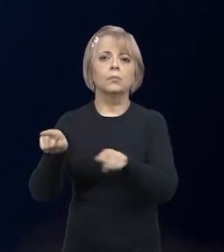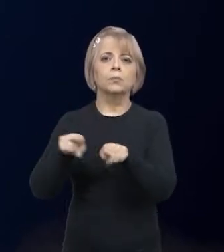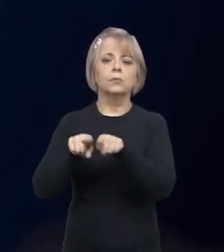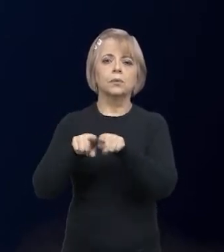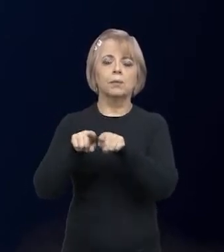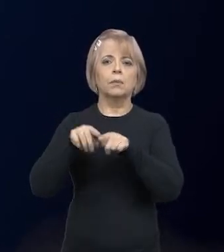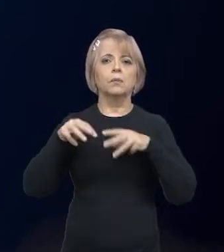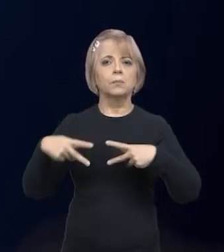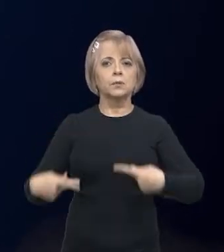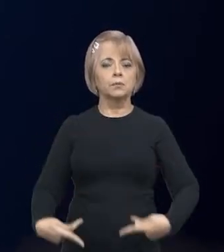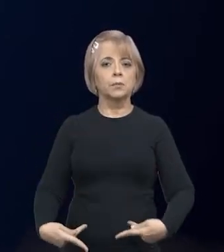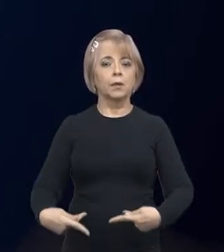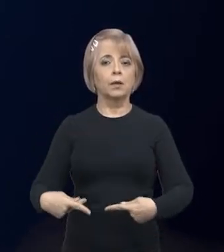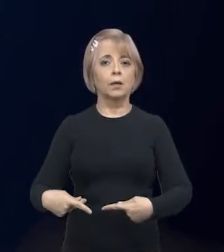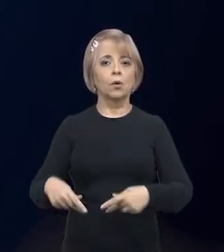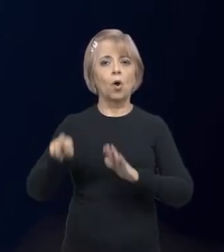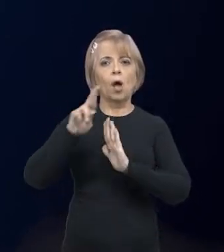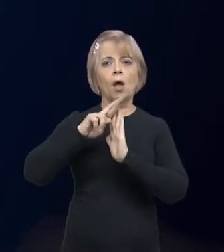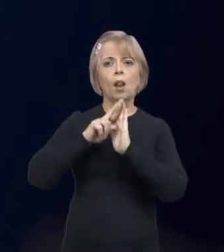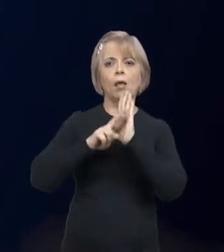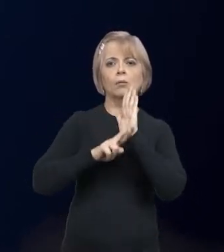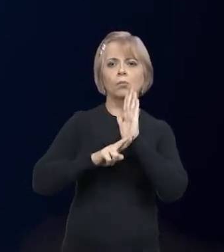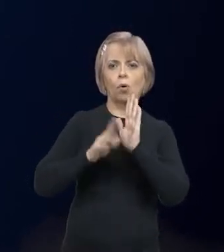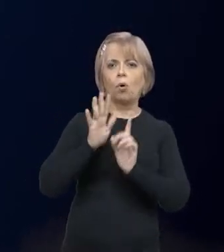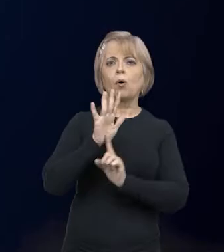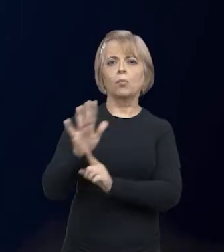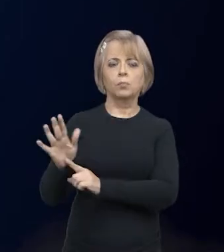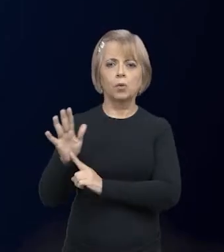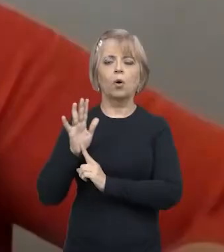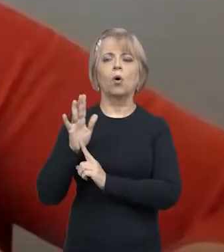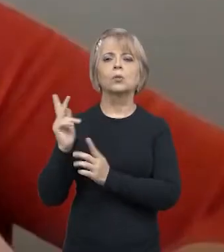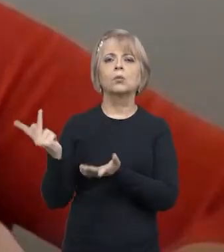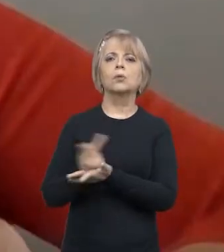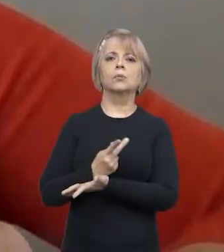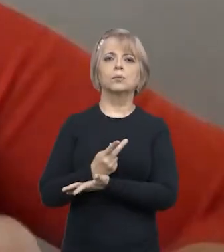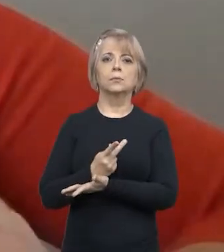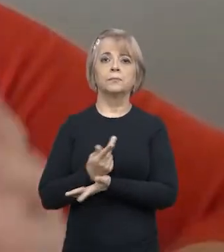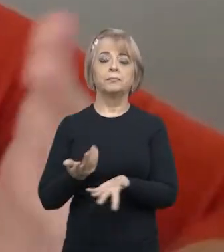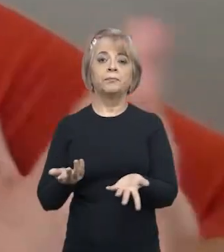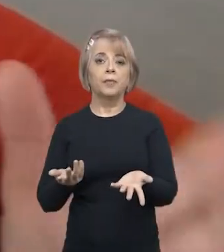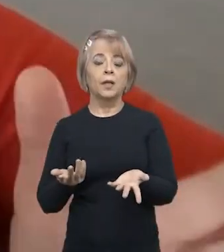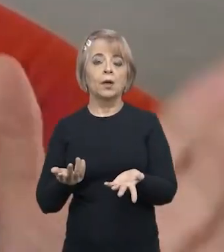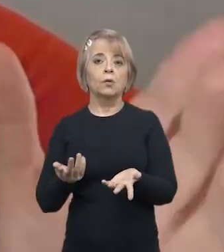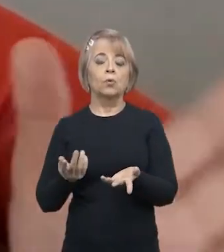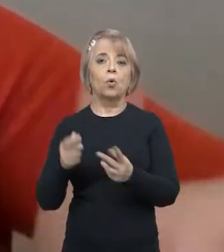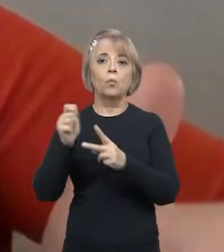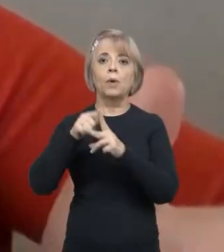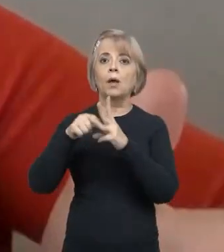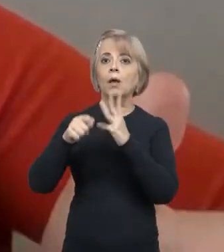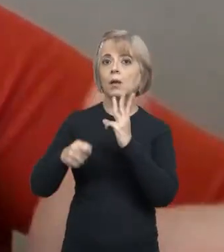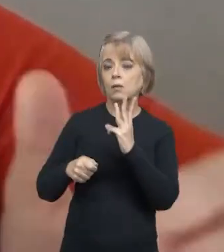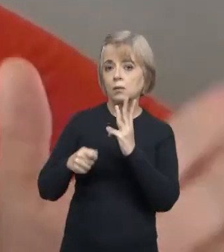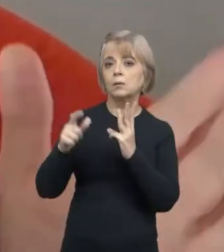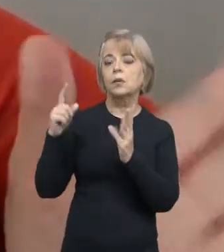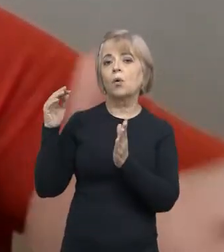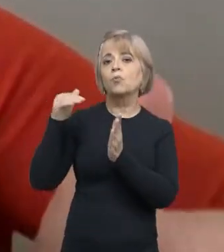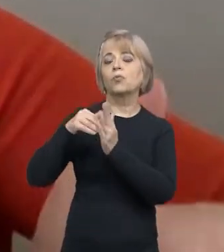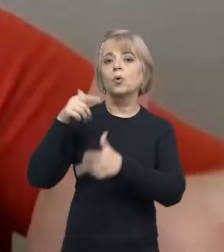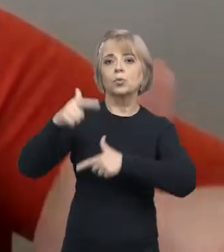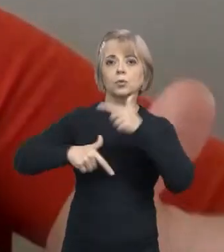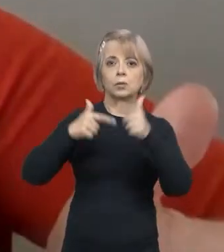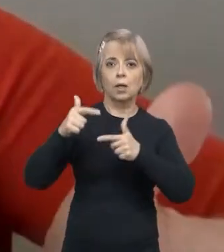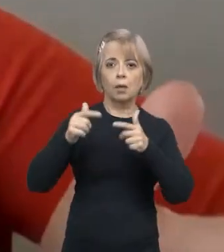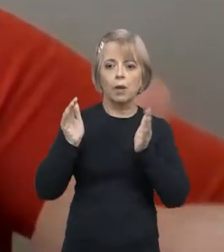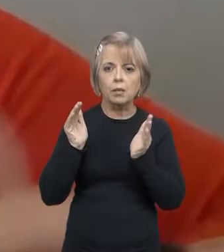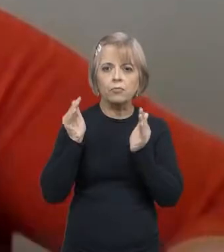Ministério Público e produzimos relatórios dessa atuação. Por exemplo, no último trimestre, nós podemos dizer que a atuação do Ministério Público foi